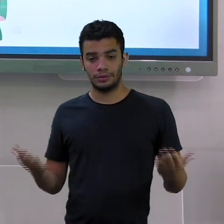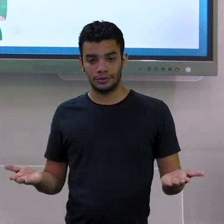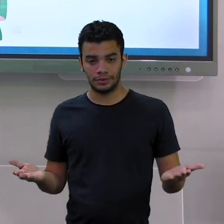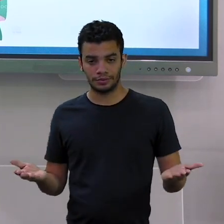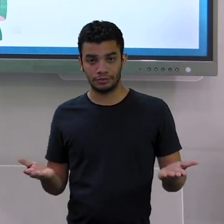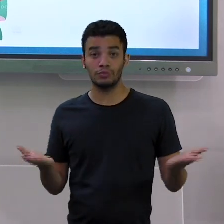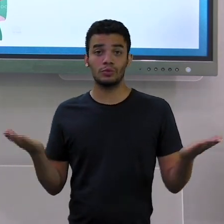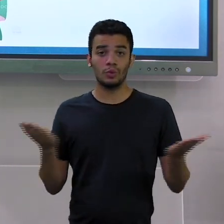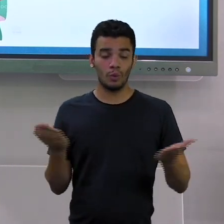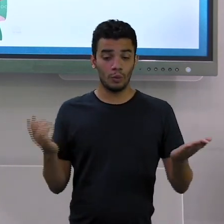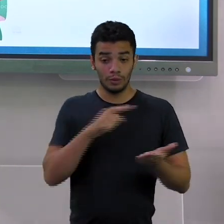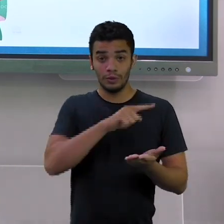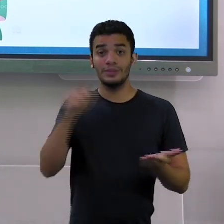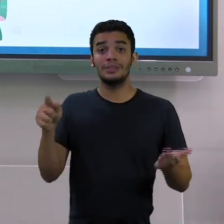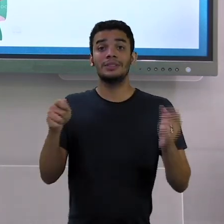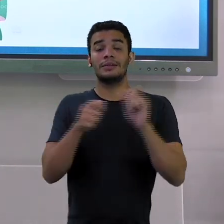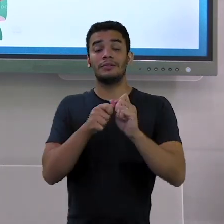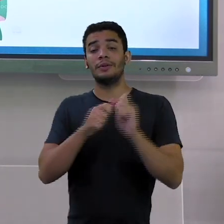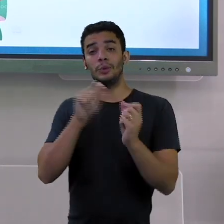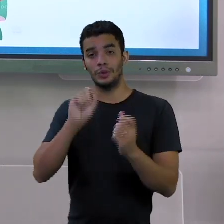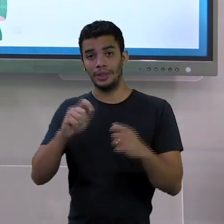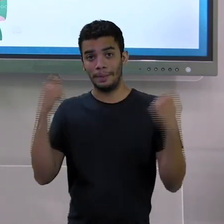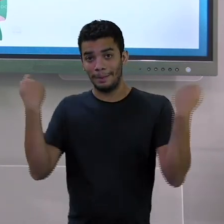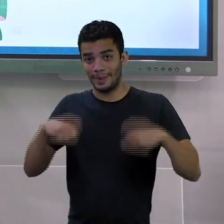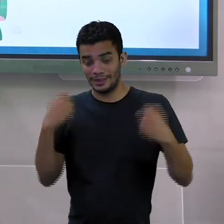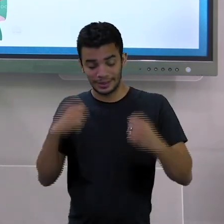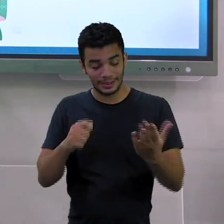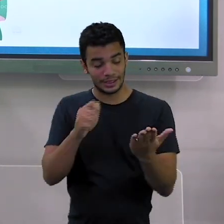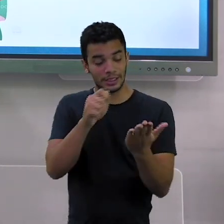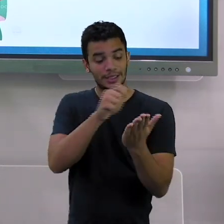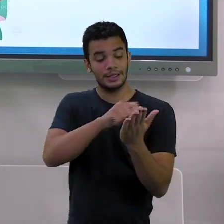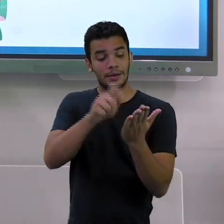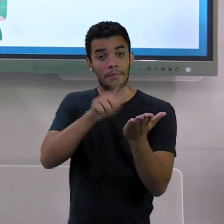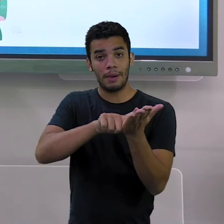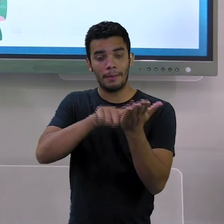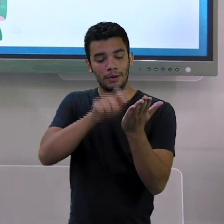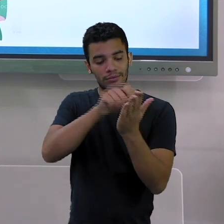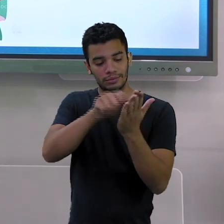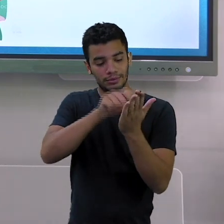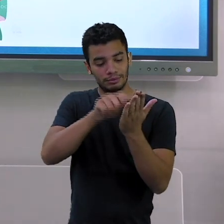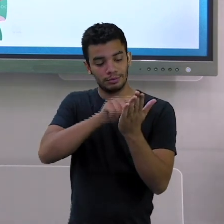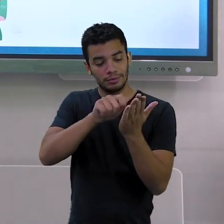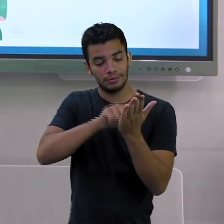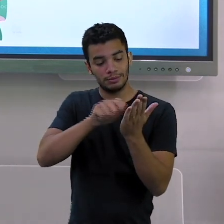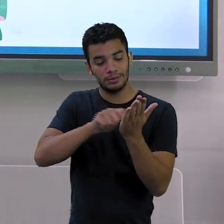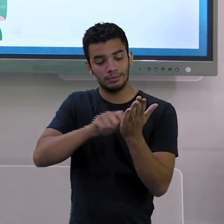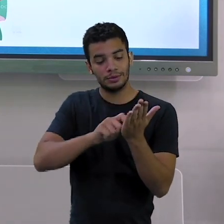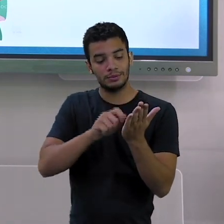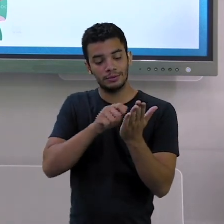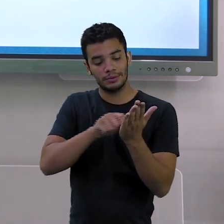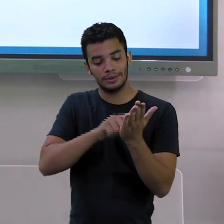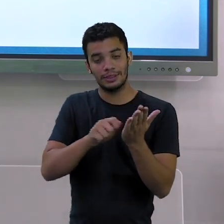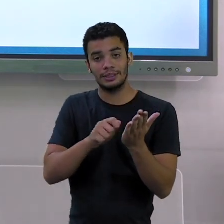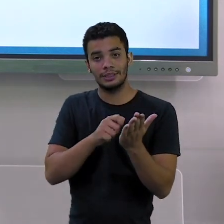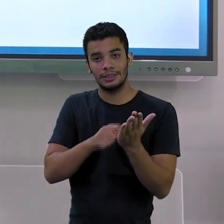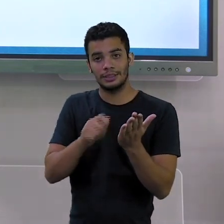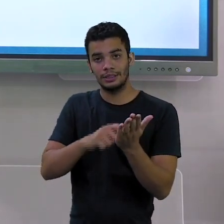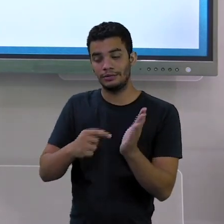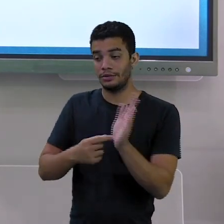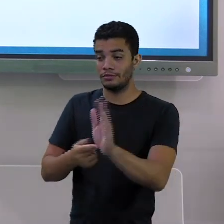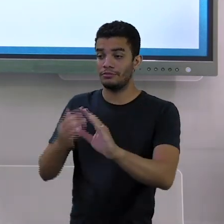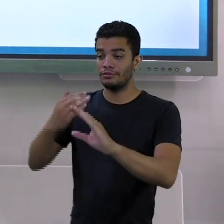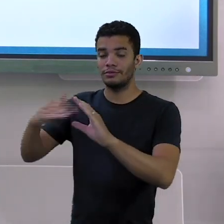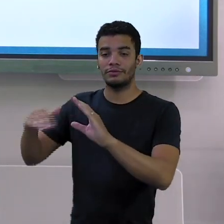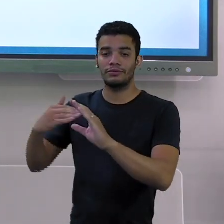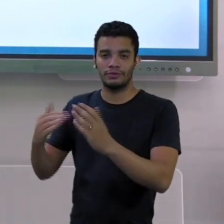como tarefa, eu peço que vocês escrevam um bilhete para uma pessoa que é querida em sua vida. Por hoje